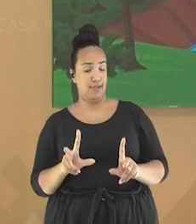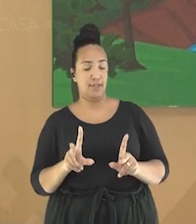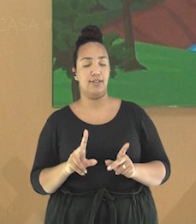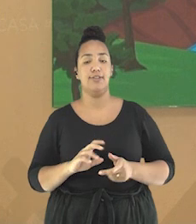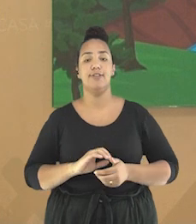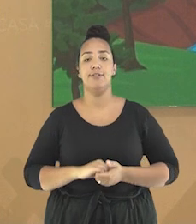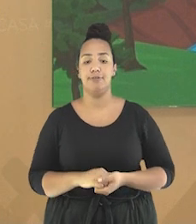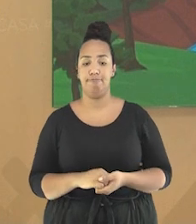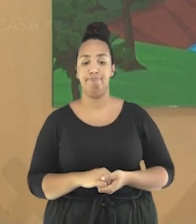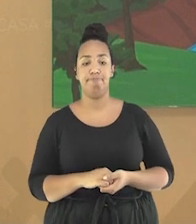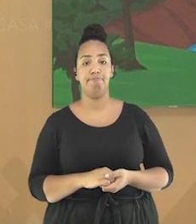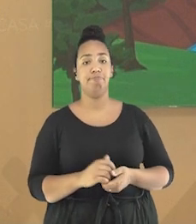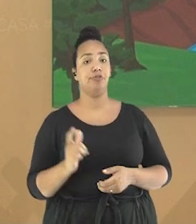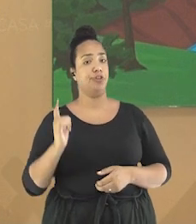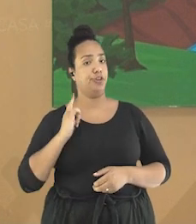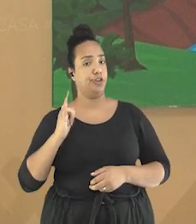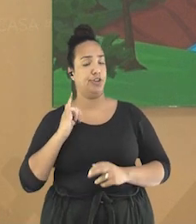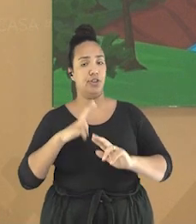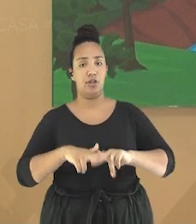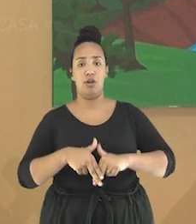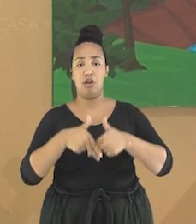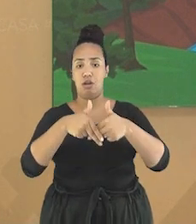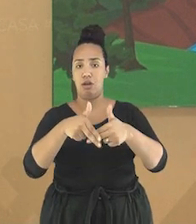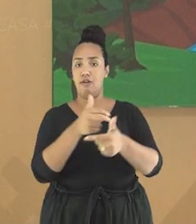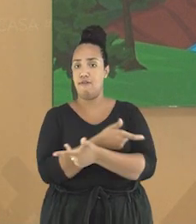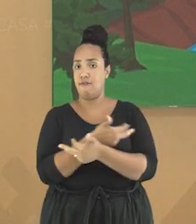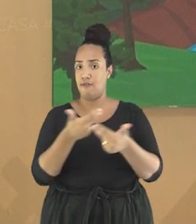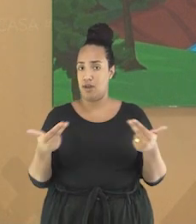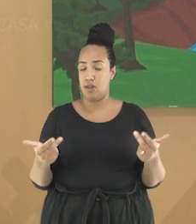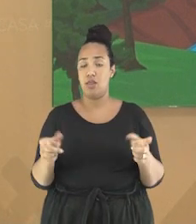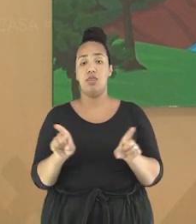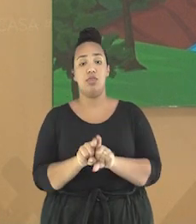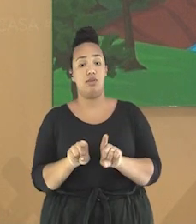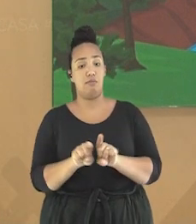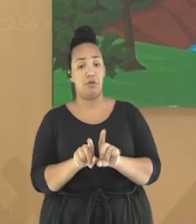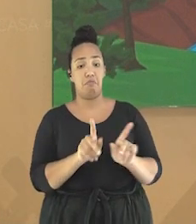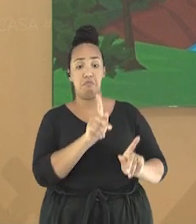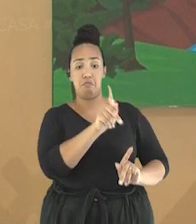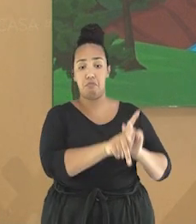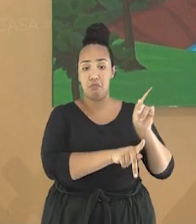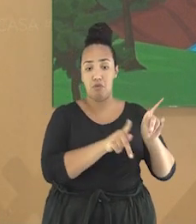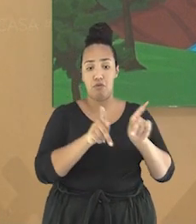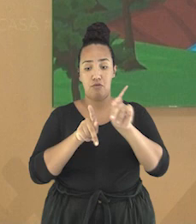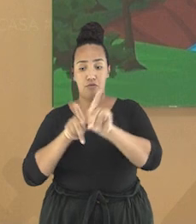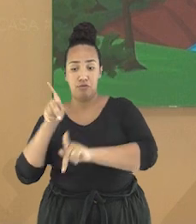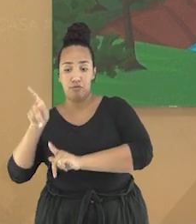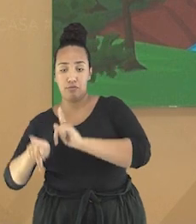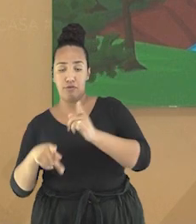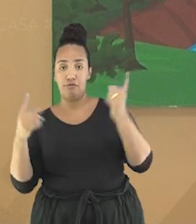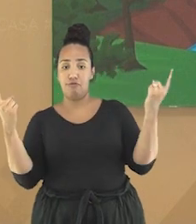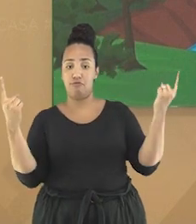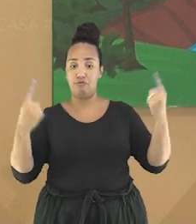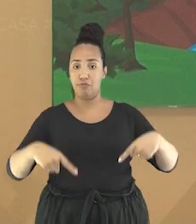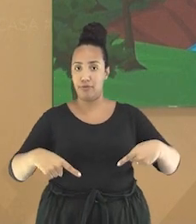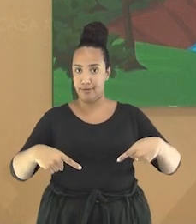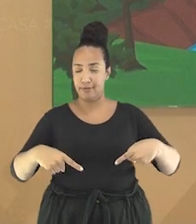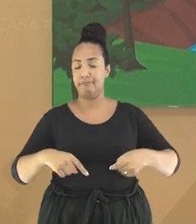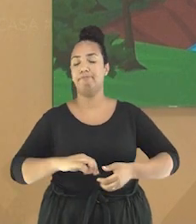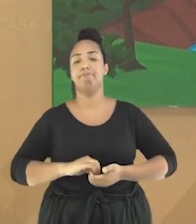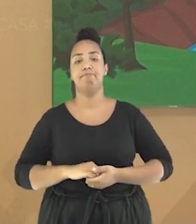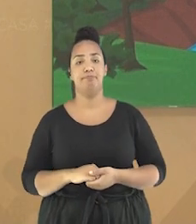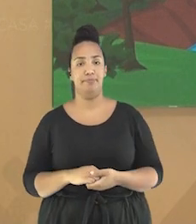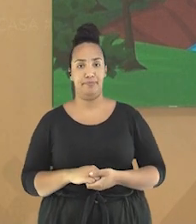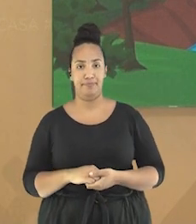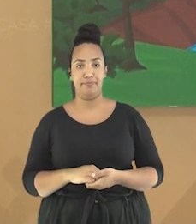território. Havia diferentes etnias e até mesmo povos rivais entre si, que competiam pelo